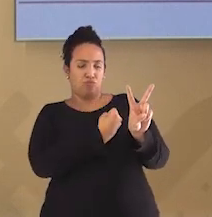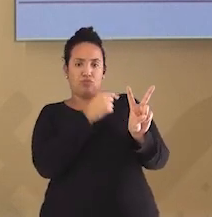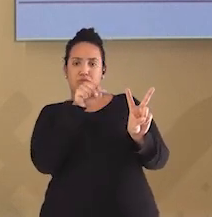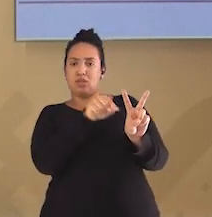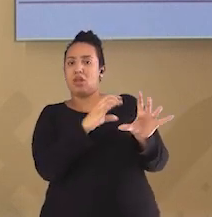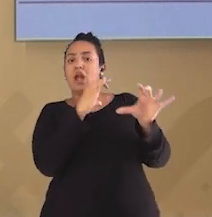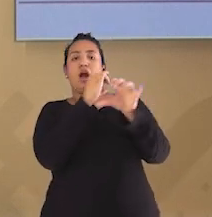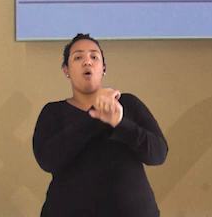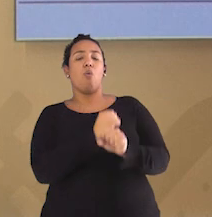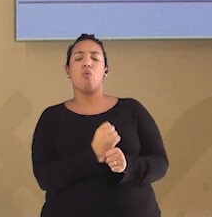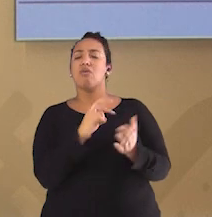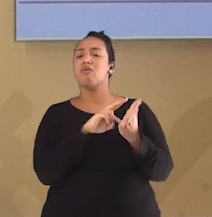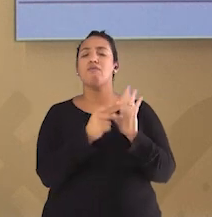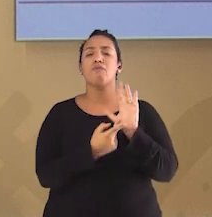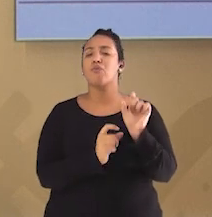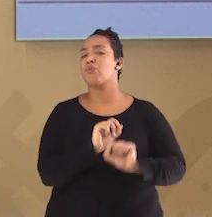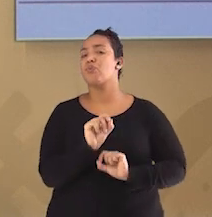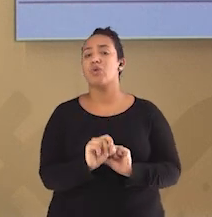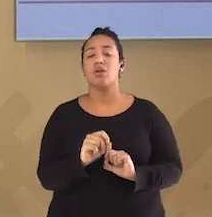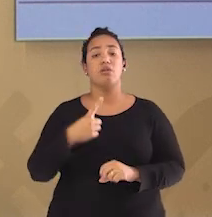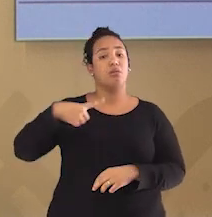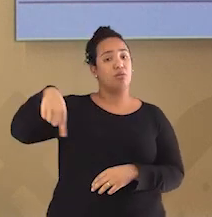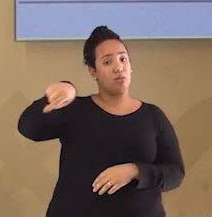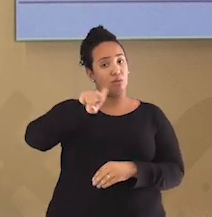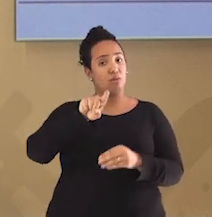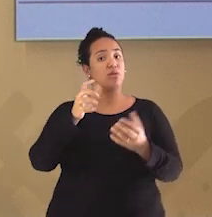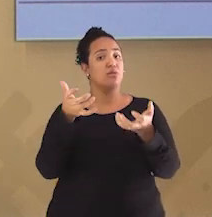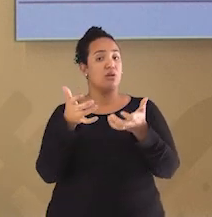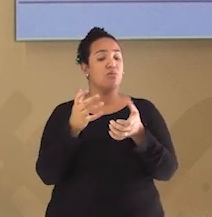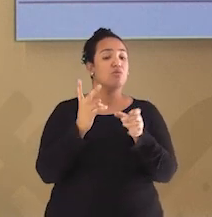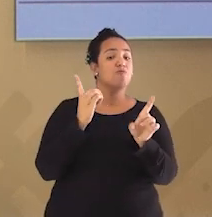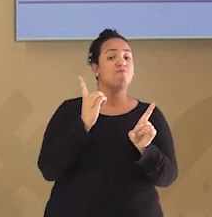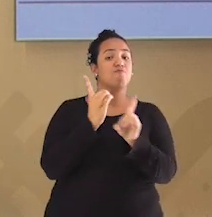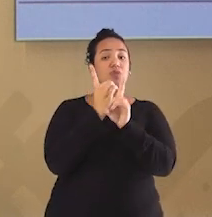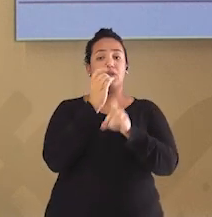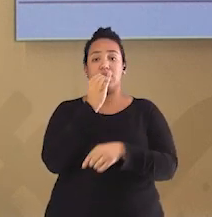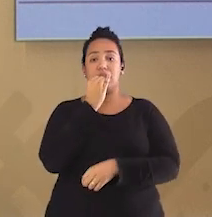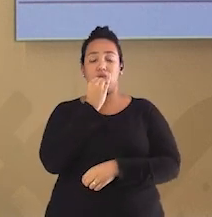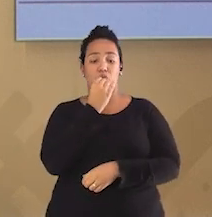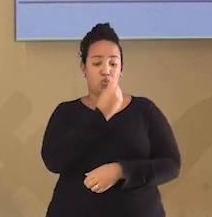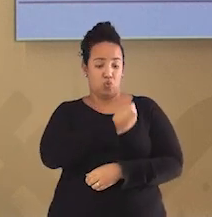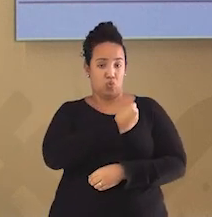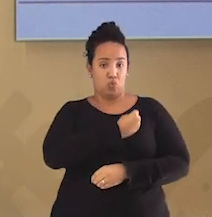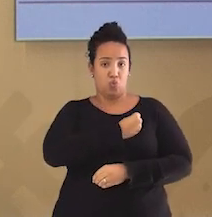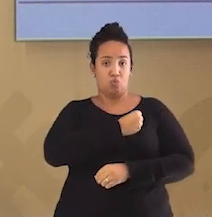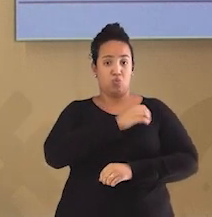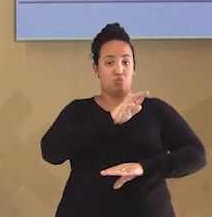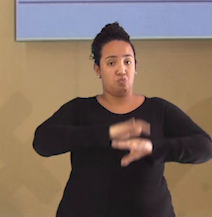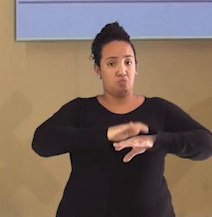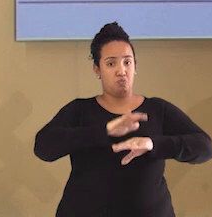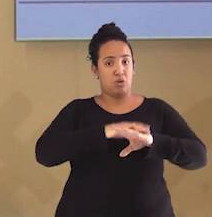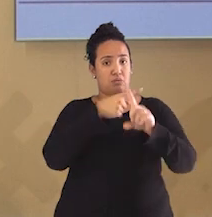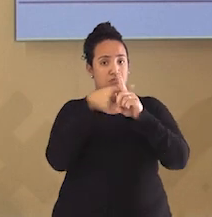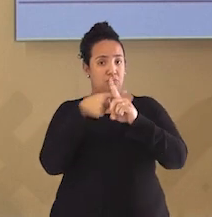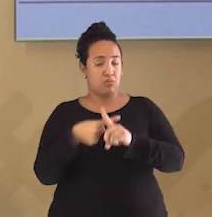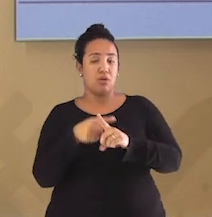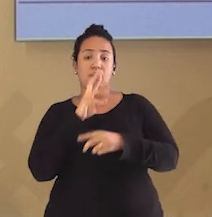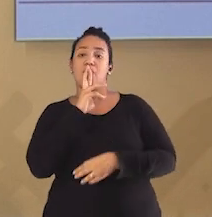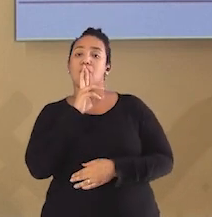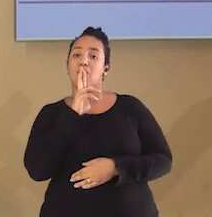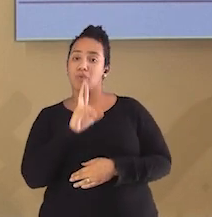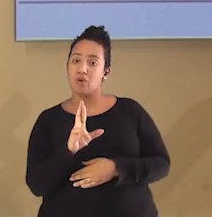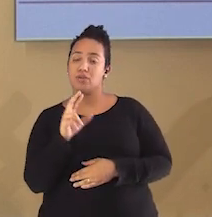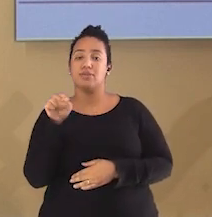x, significa que queremos encontrar o número que multiplicado por ele mesmo vai ter o